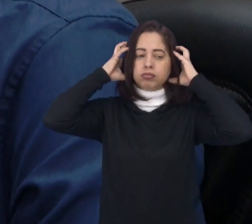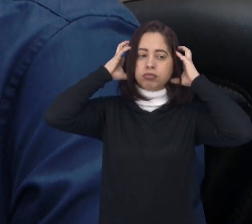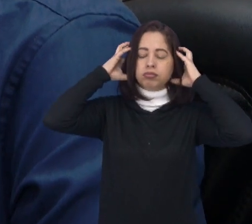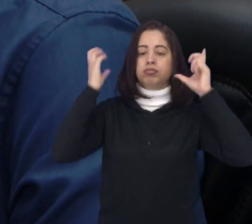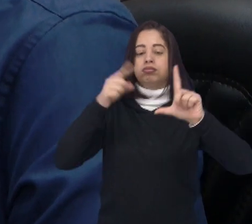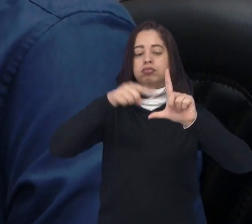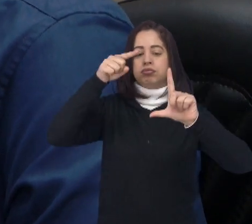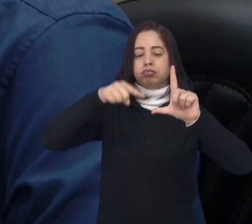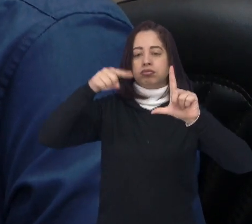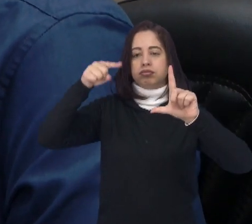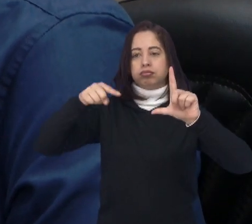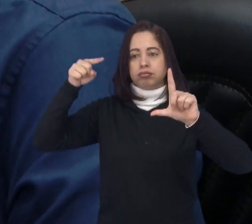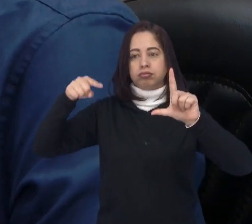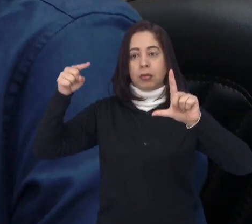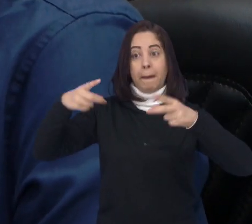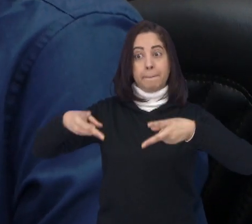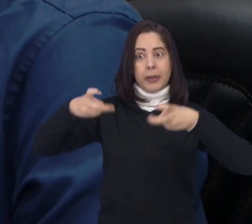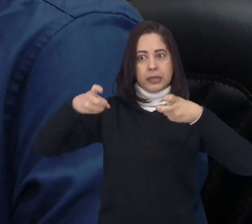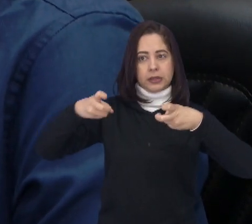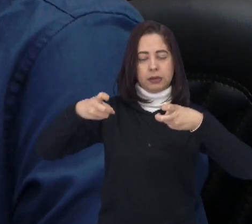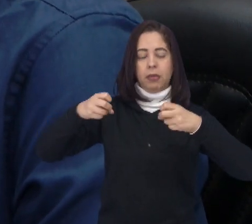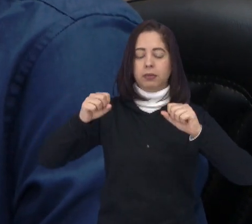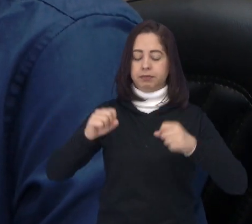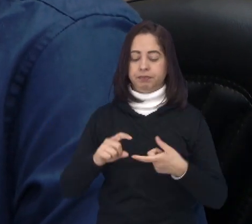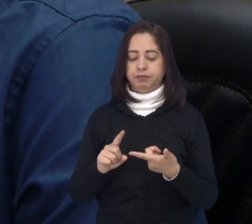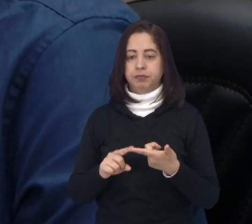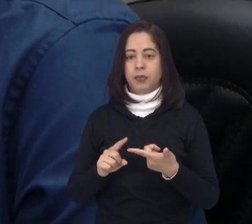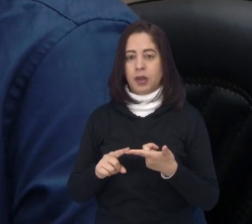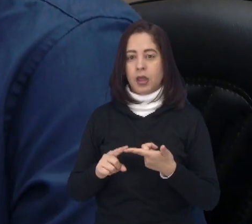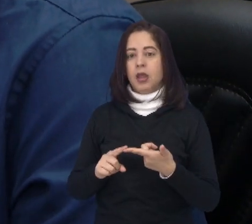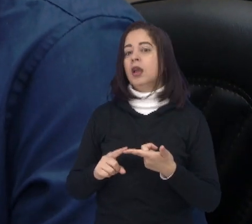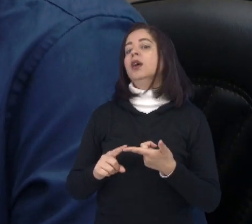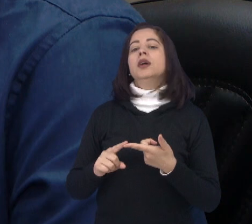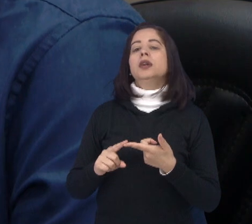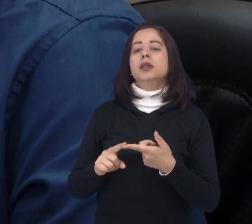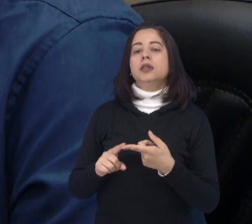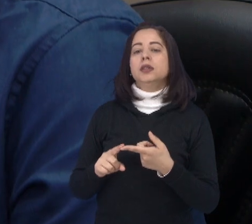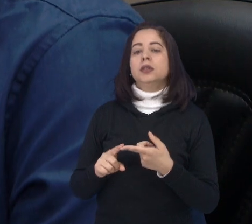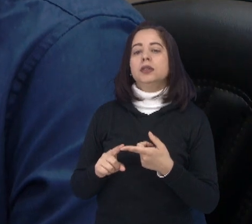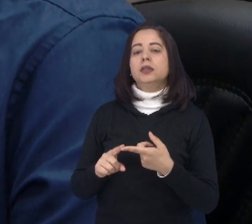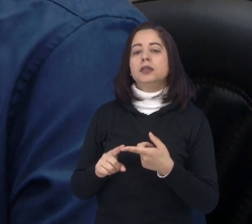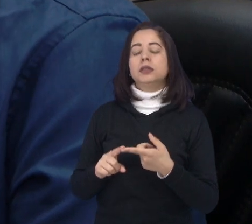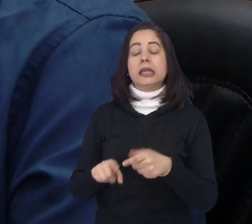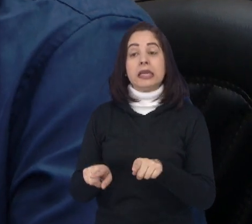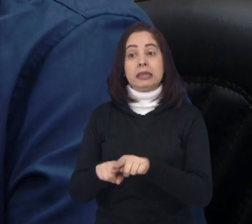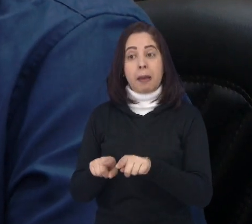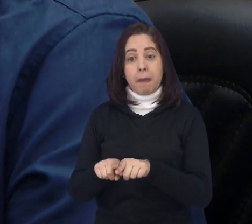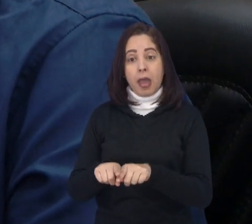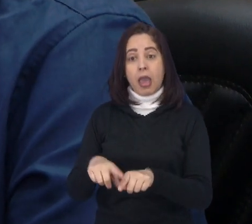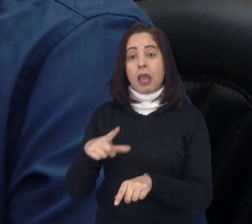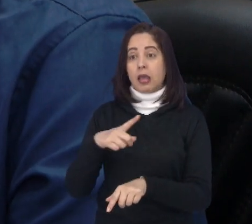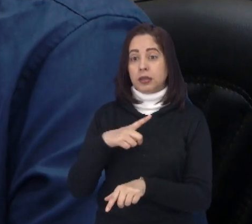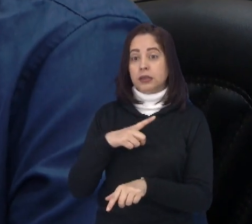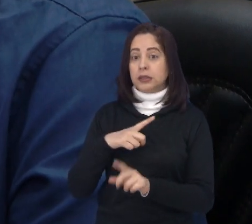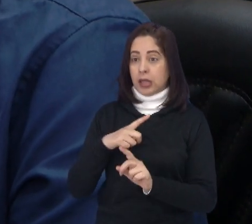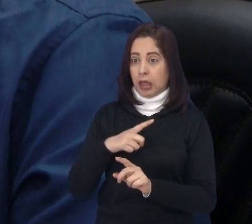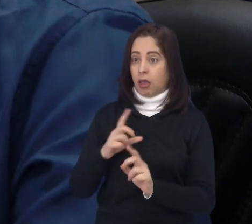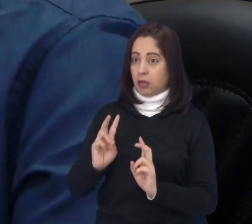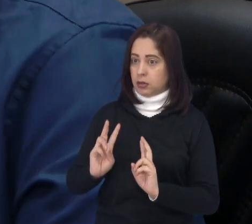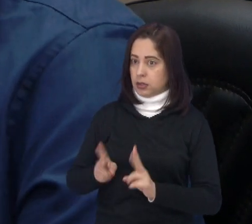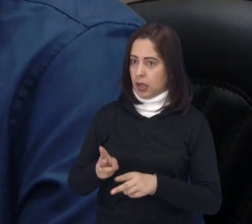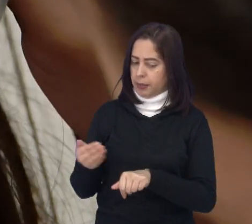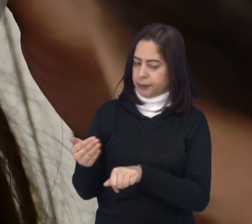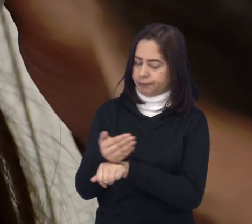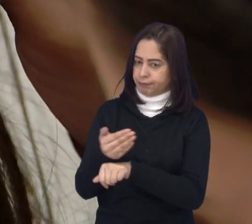doença, dependendo do ruído. E com isso, existe uma frequência, né, para você